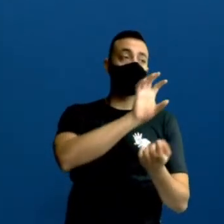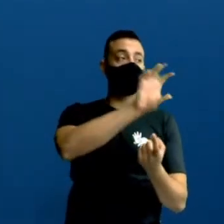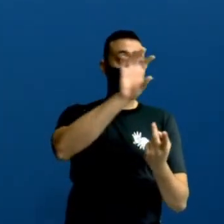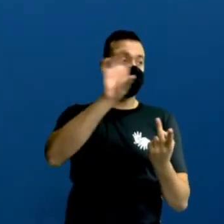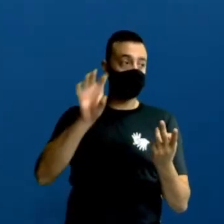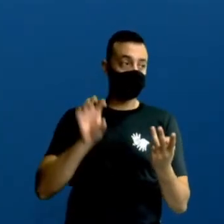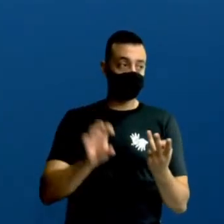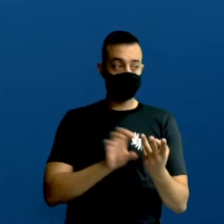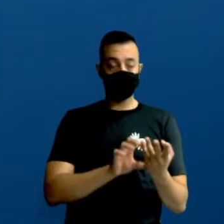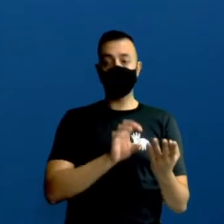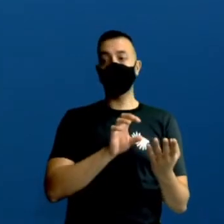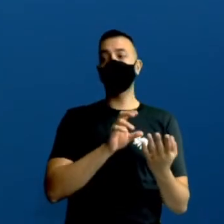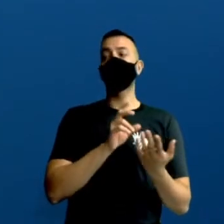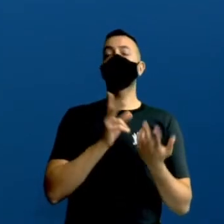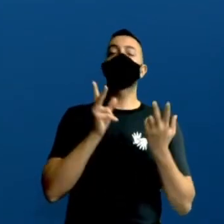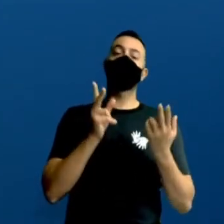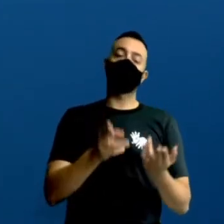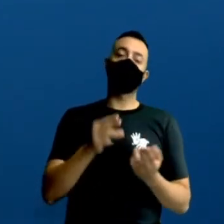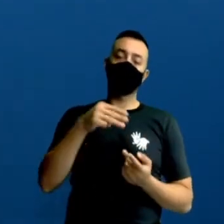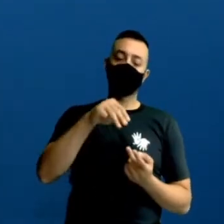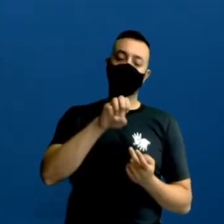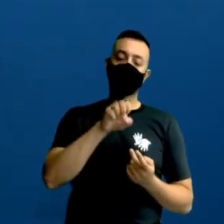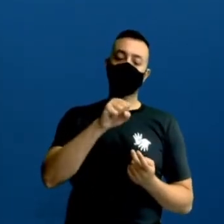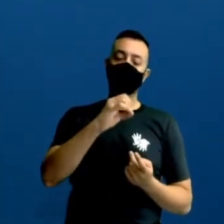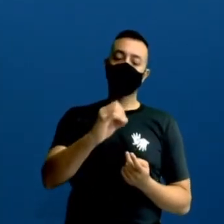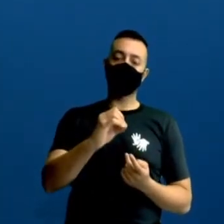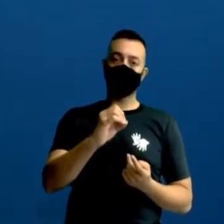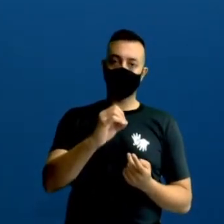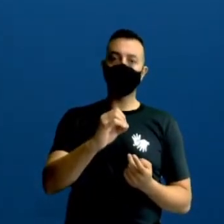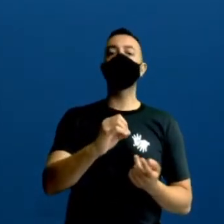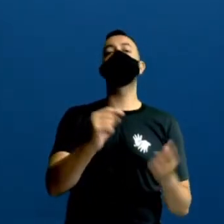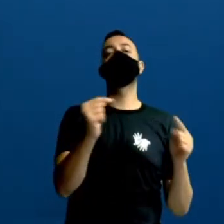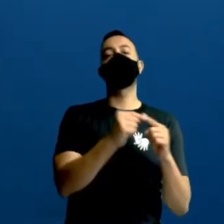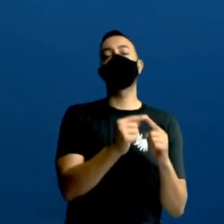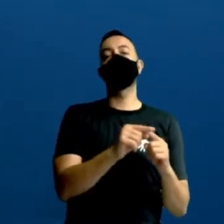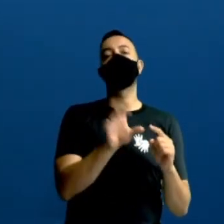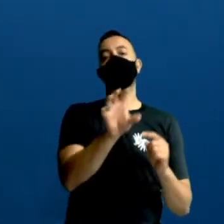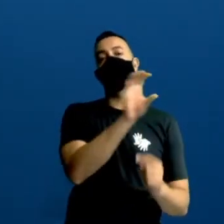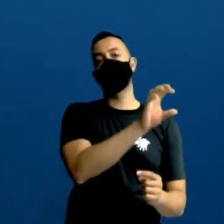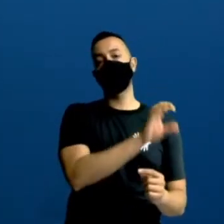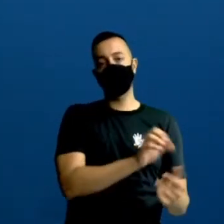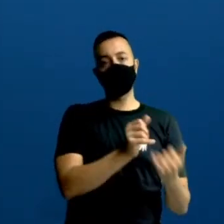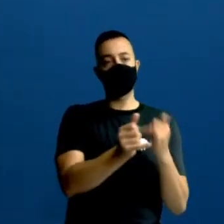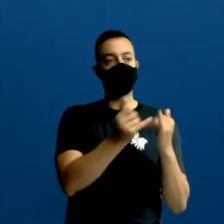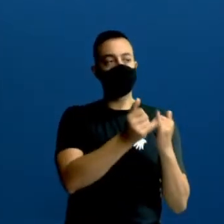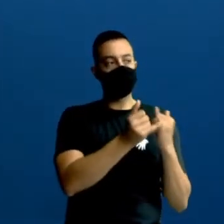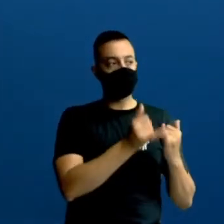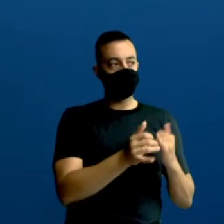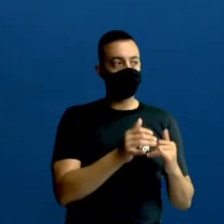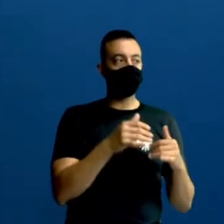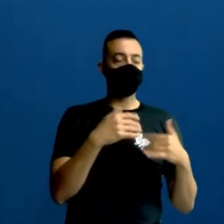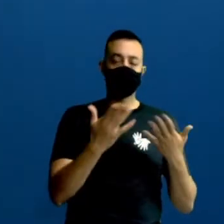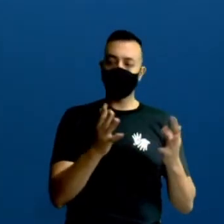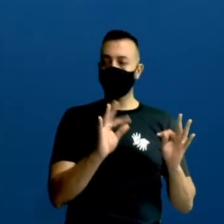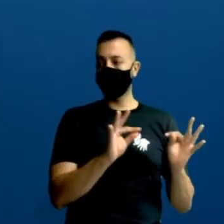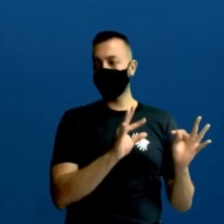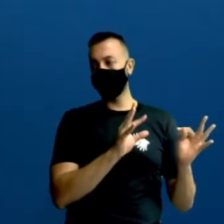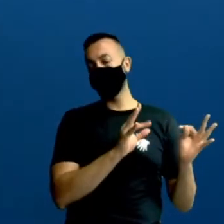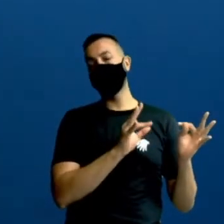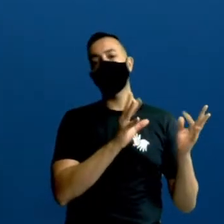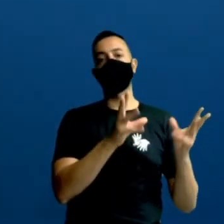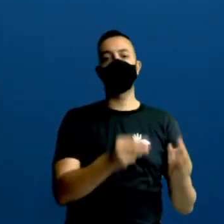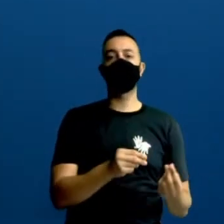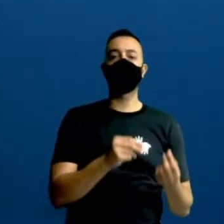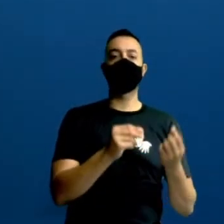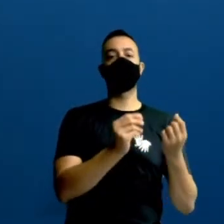vão começar a formar as mesorregiões de acordo com as suas semelhanças. Então, todo mundo que tem